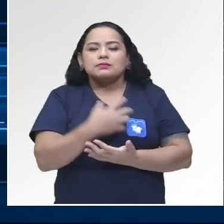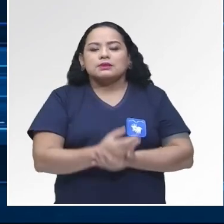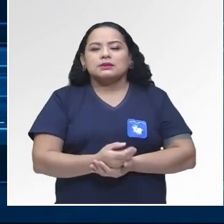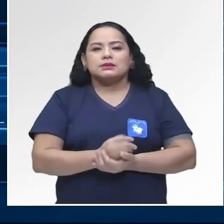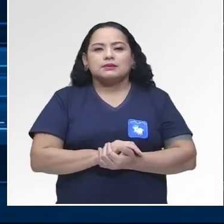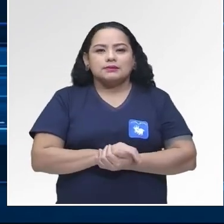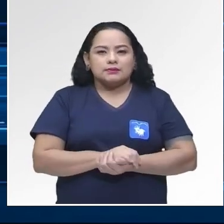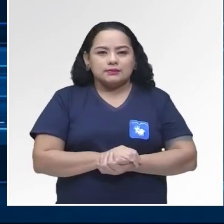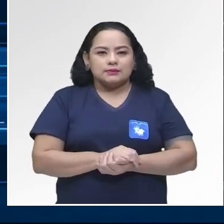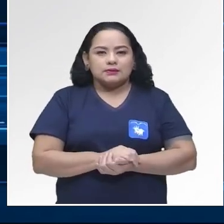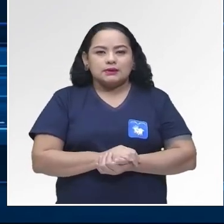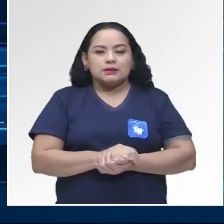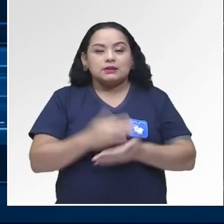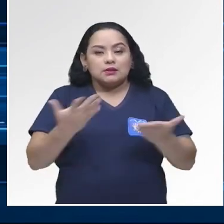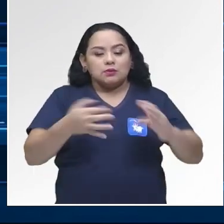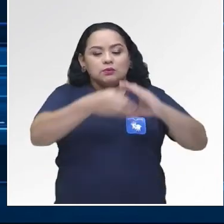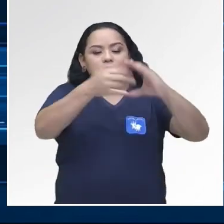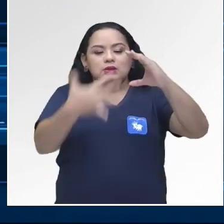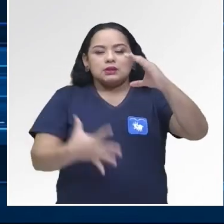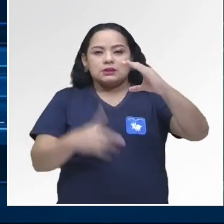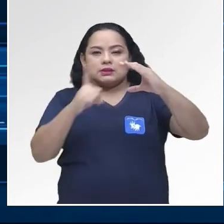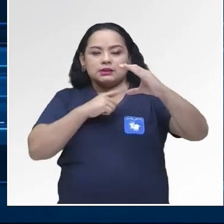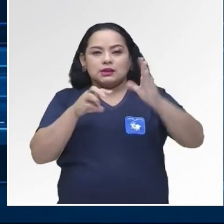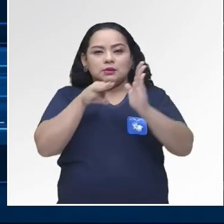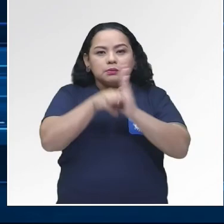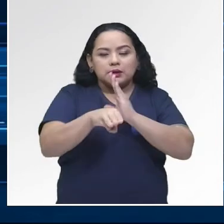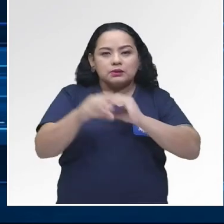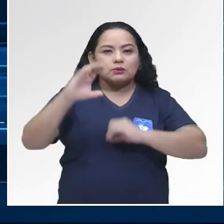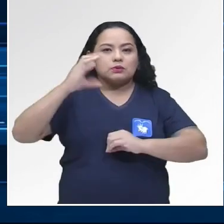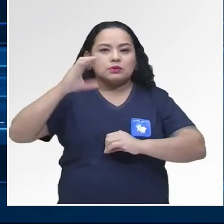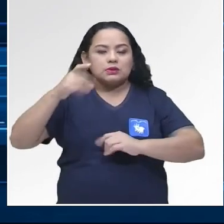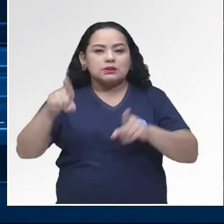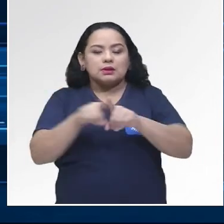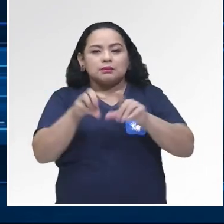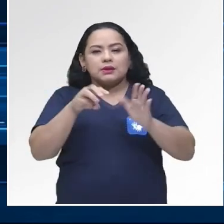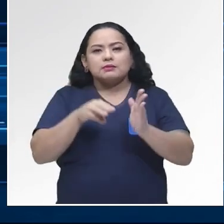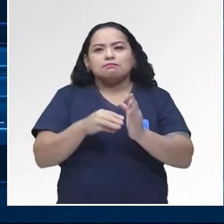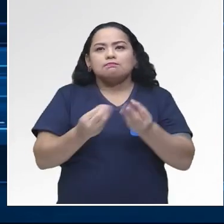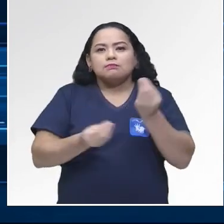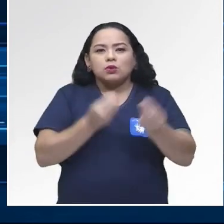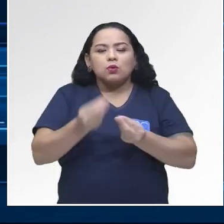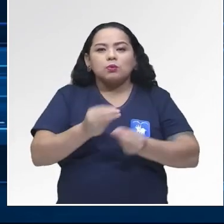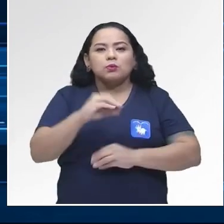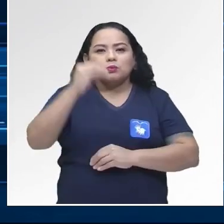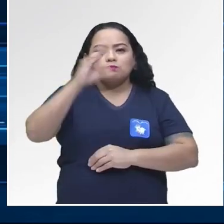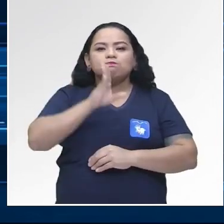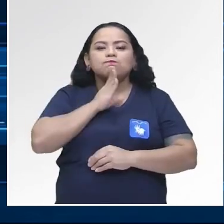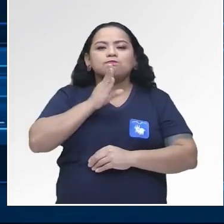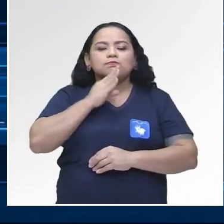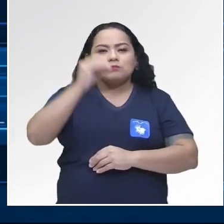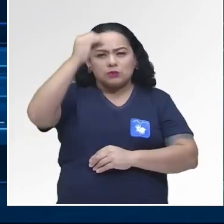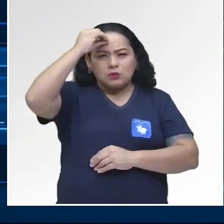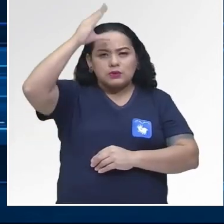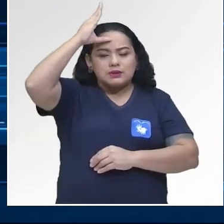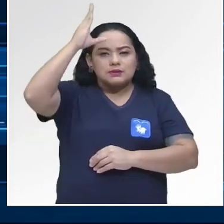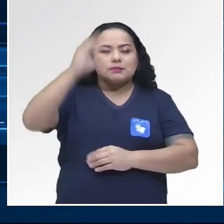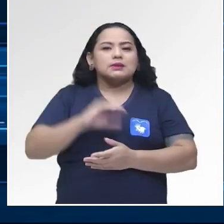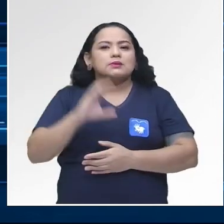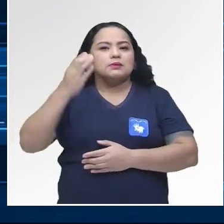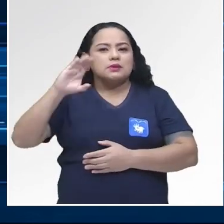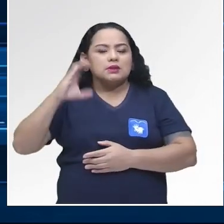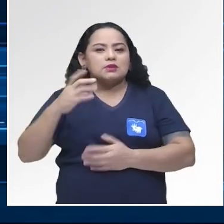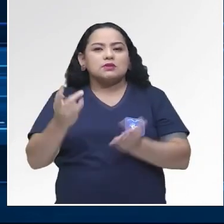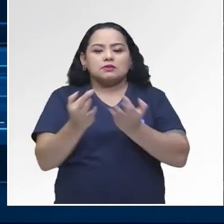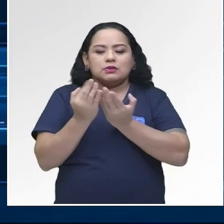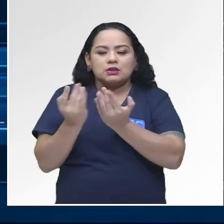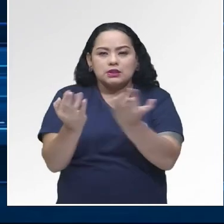aí, nós temos as características do método científico ou do conhecimento científico, né? A gente viu as características do senso